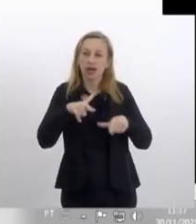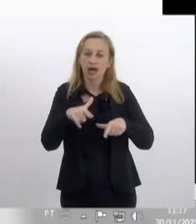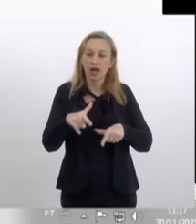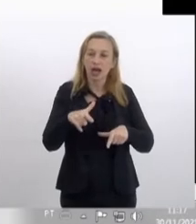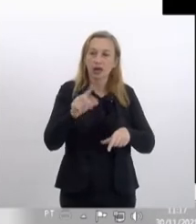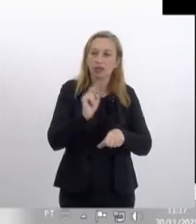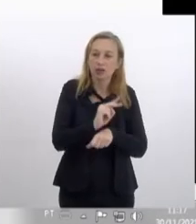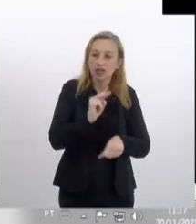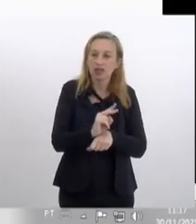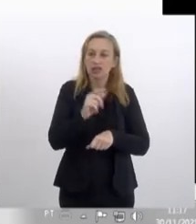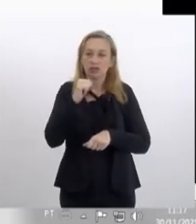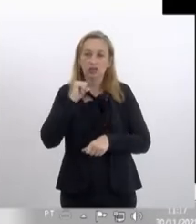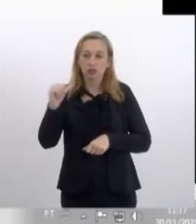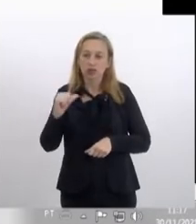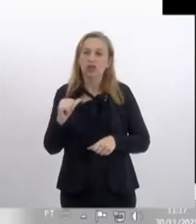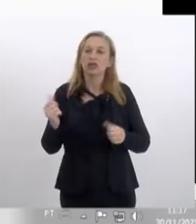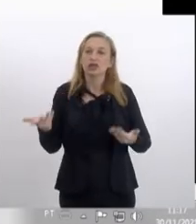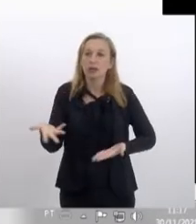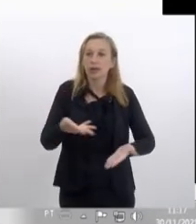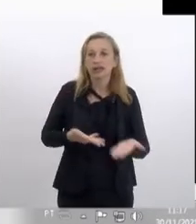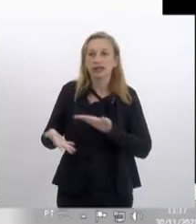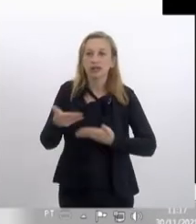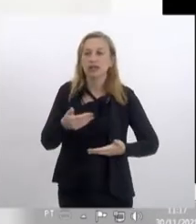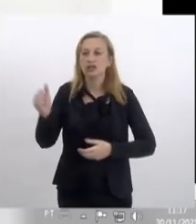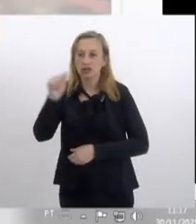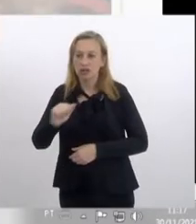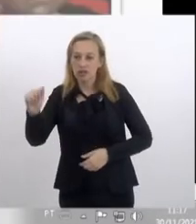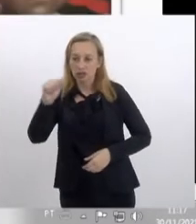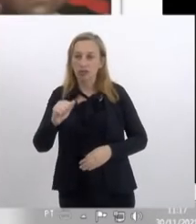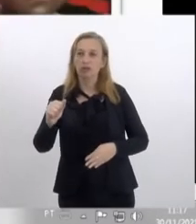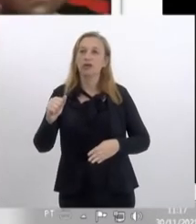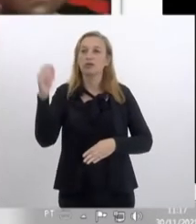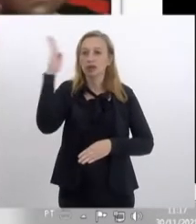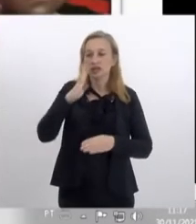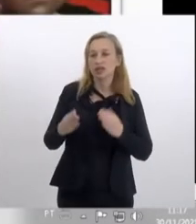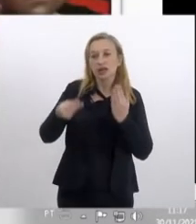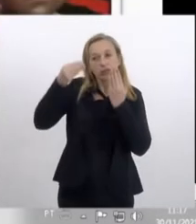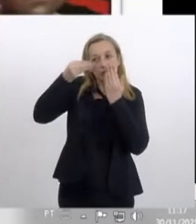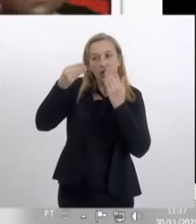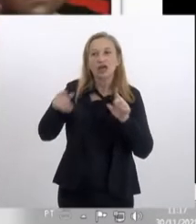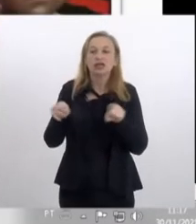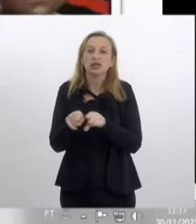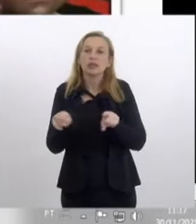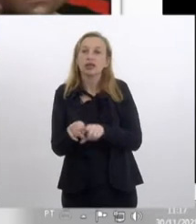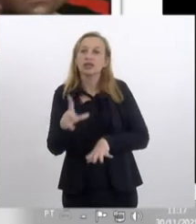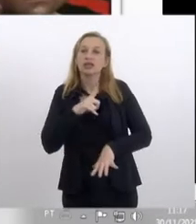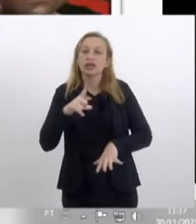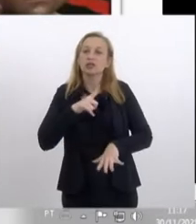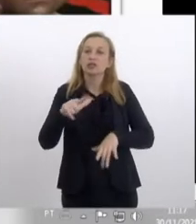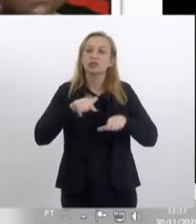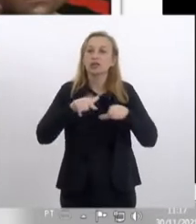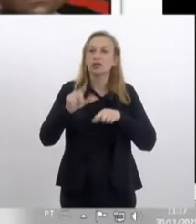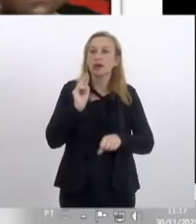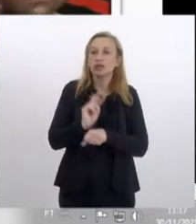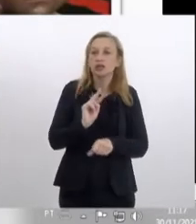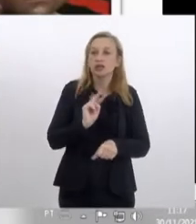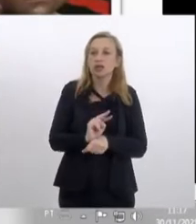gente tem uma parceria com a Associação Brasileira de Psiquiatria. Também temos um trabalho com